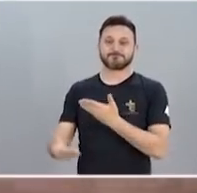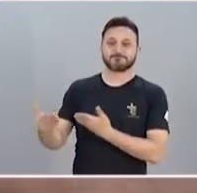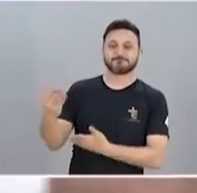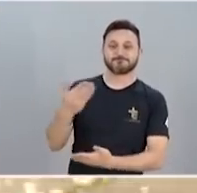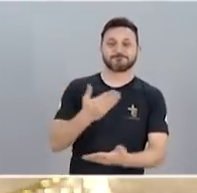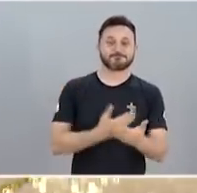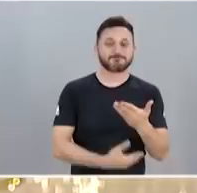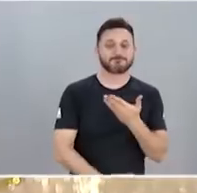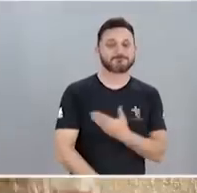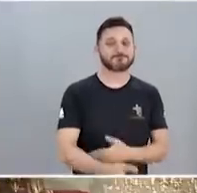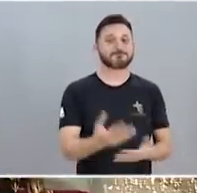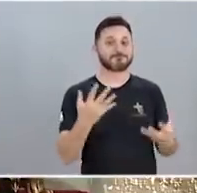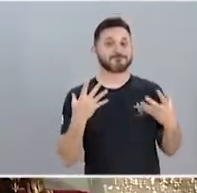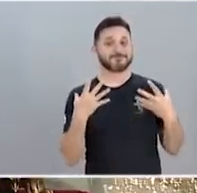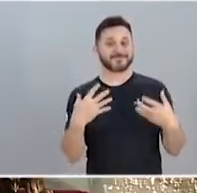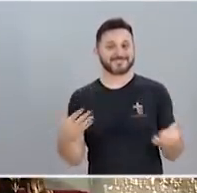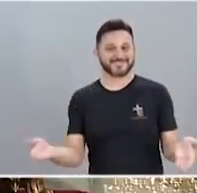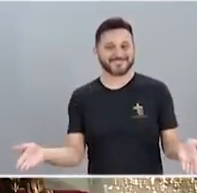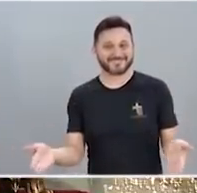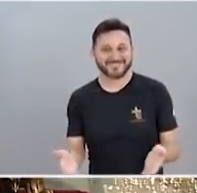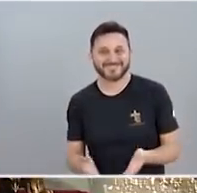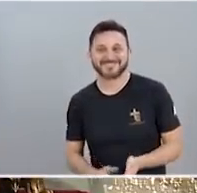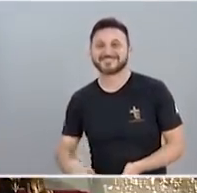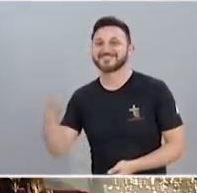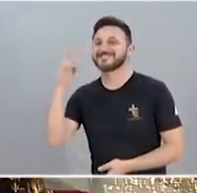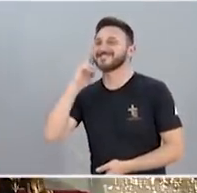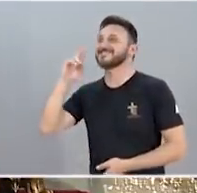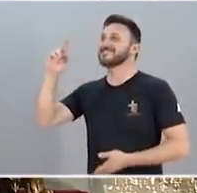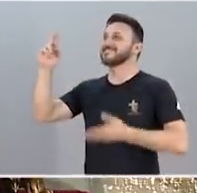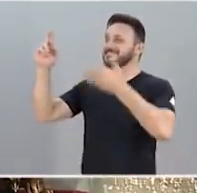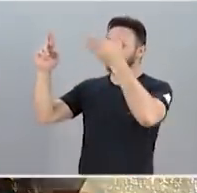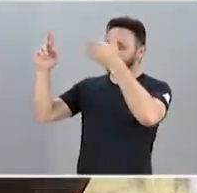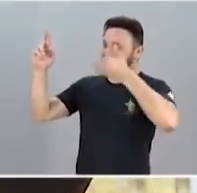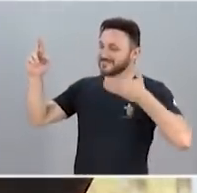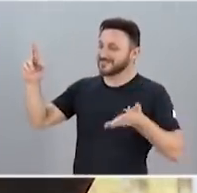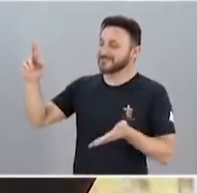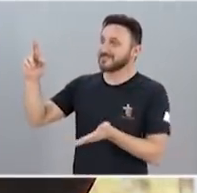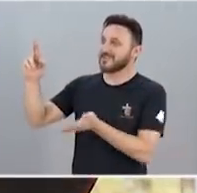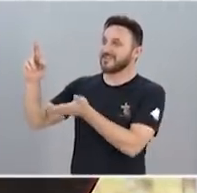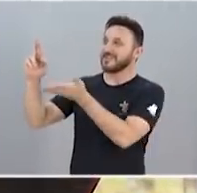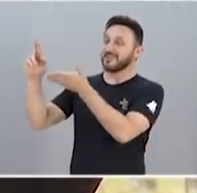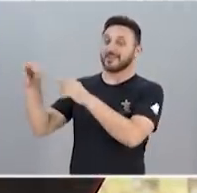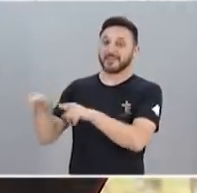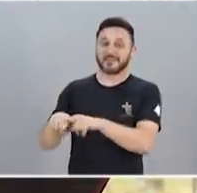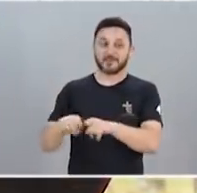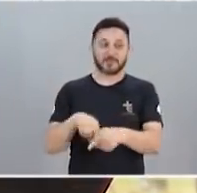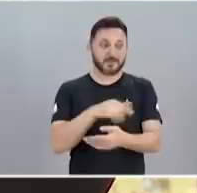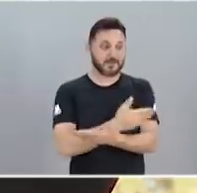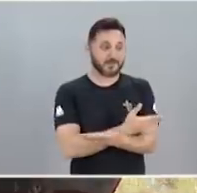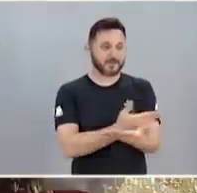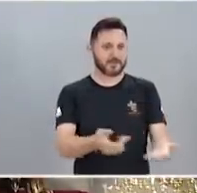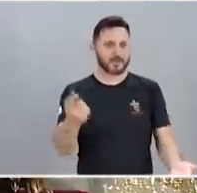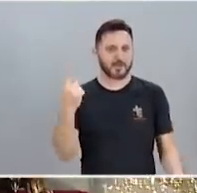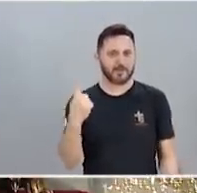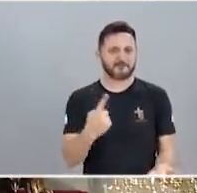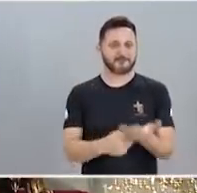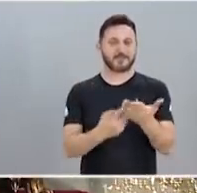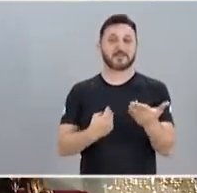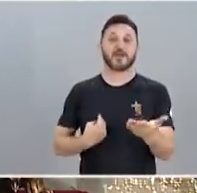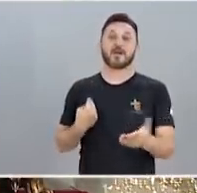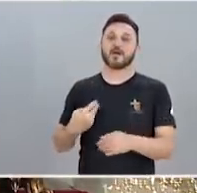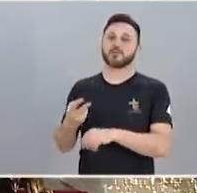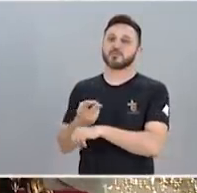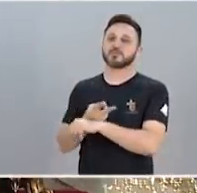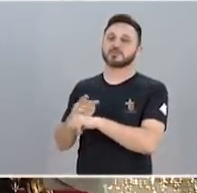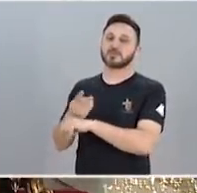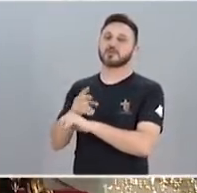compartilhar. Queremos nesta hora, diante dos irmãos, comprometer a